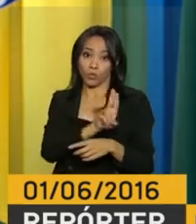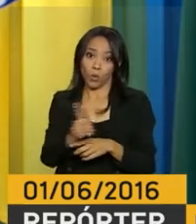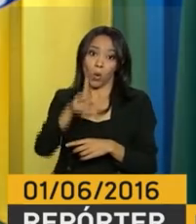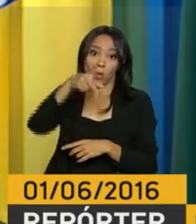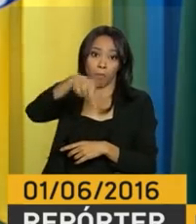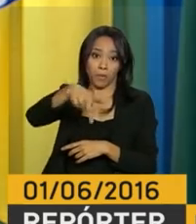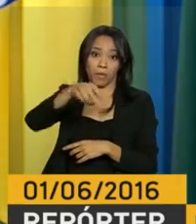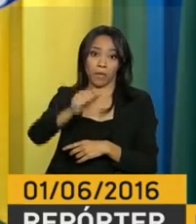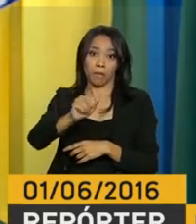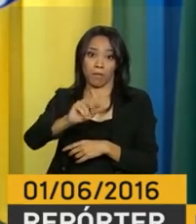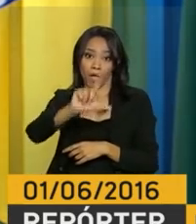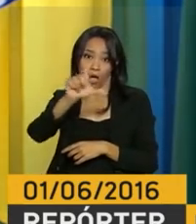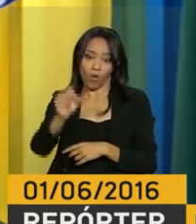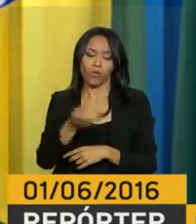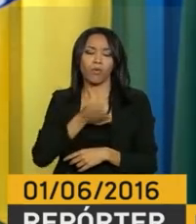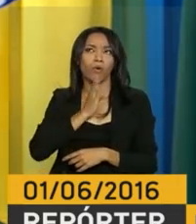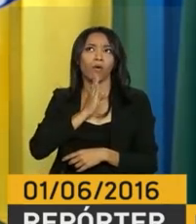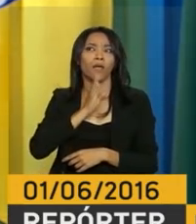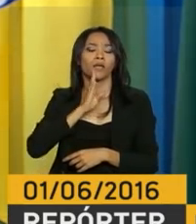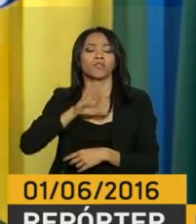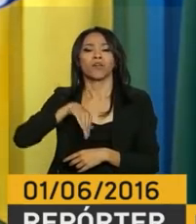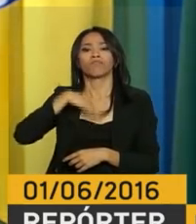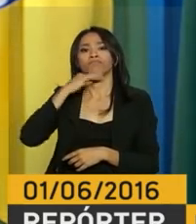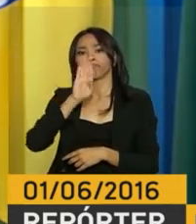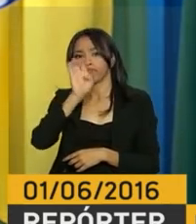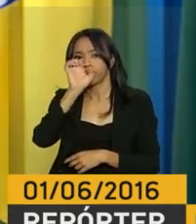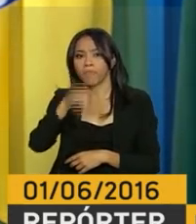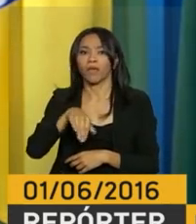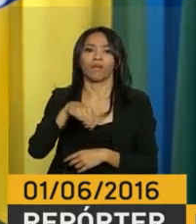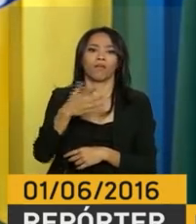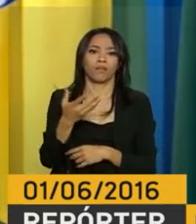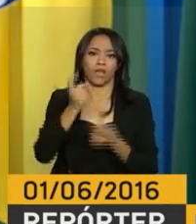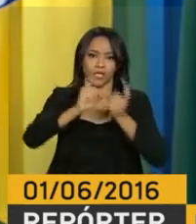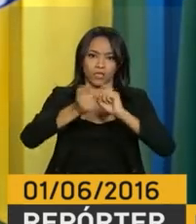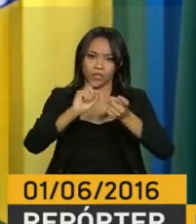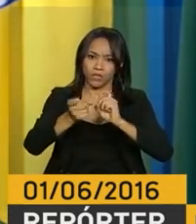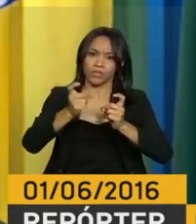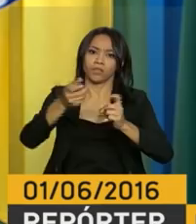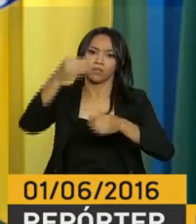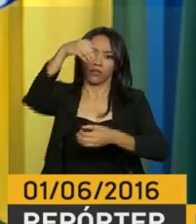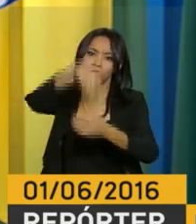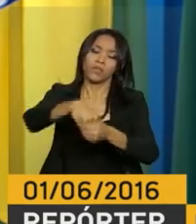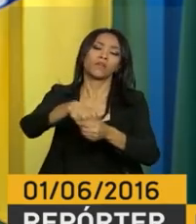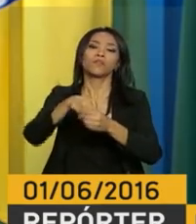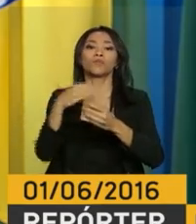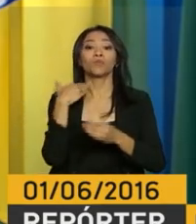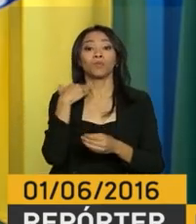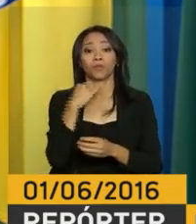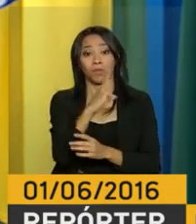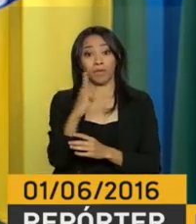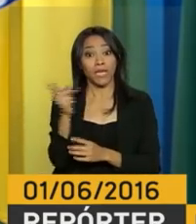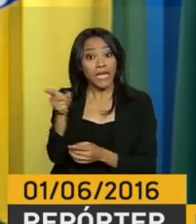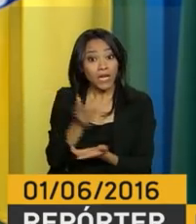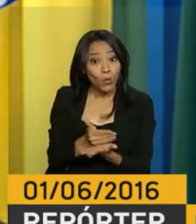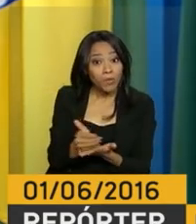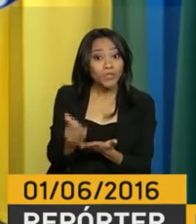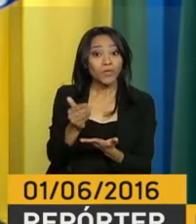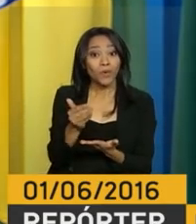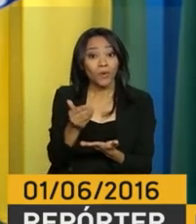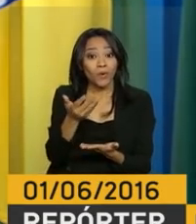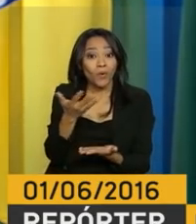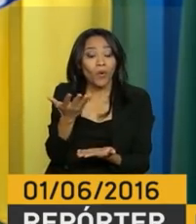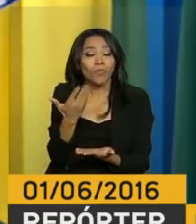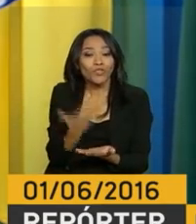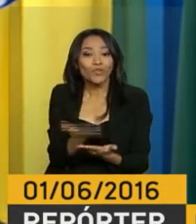Brasil por dentro começou se me permite relembrar começou como menor aprendiz e nele tornou-se